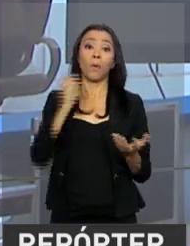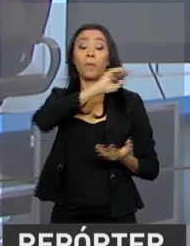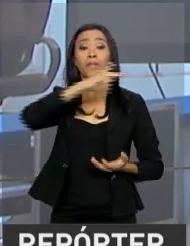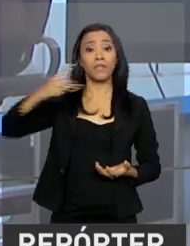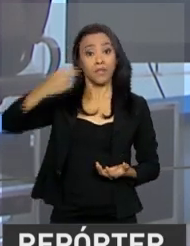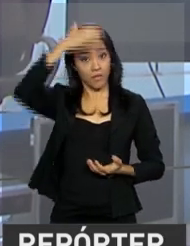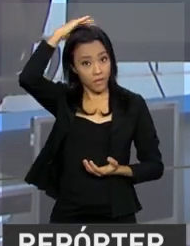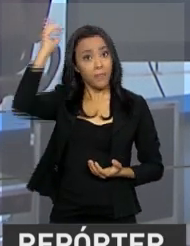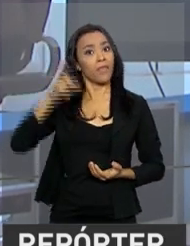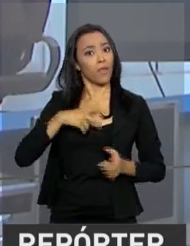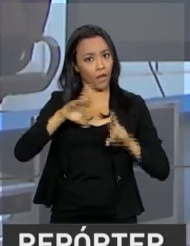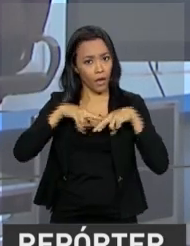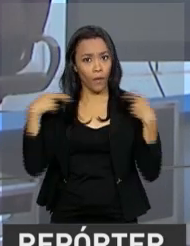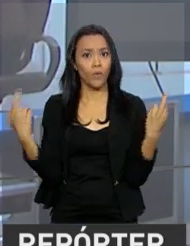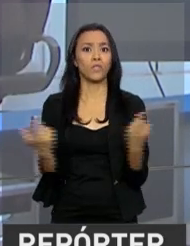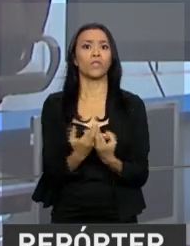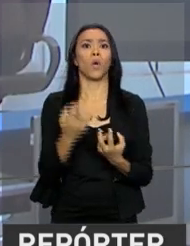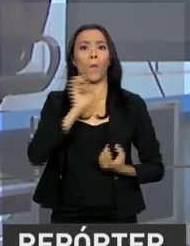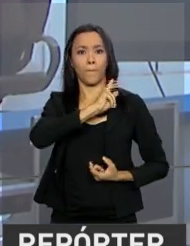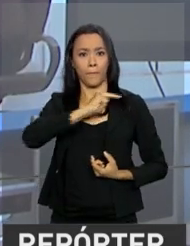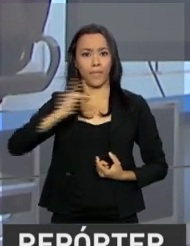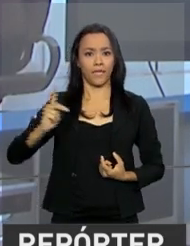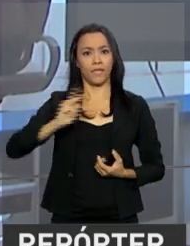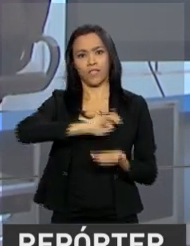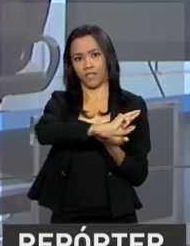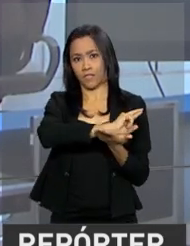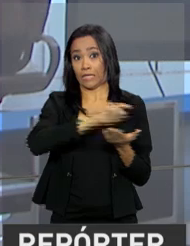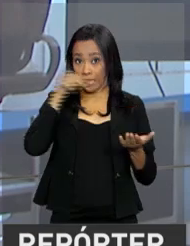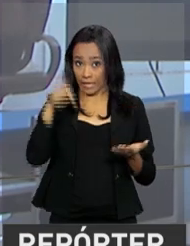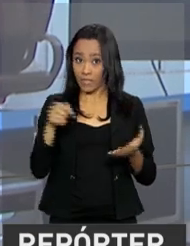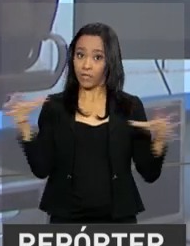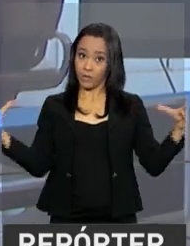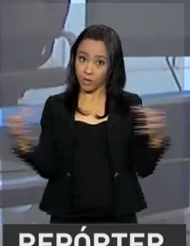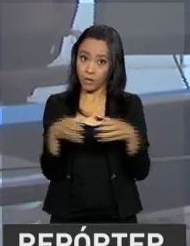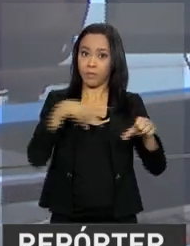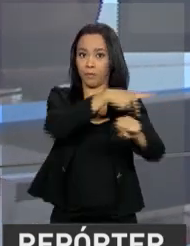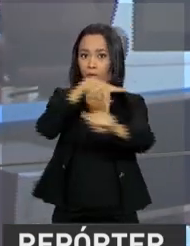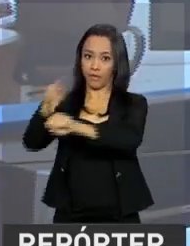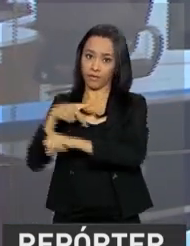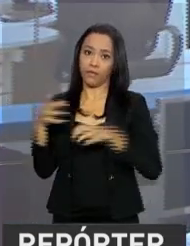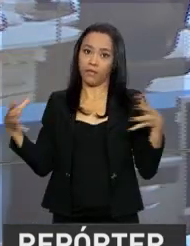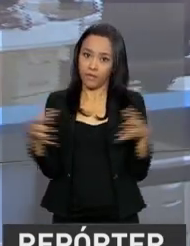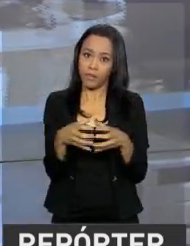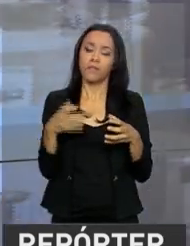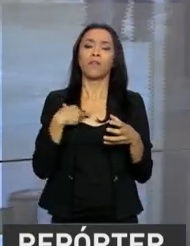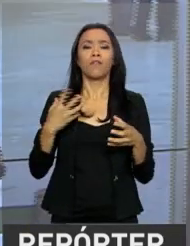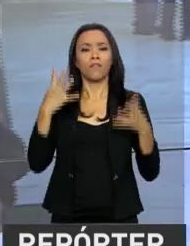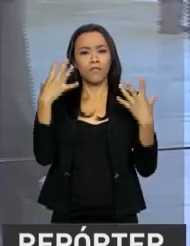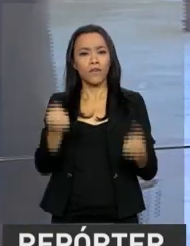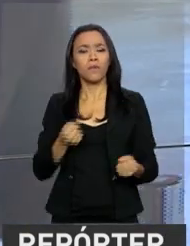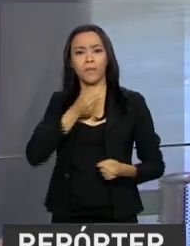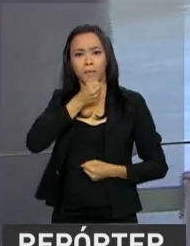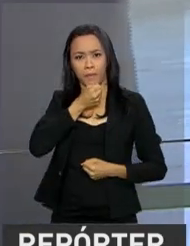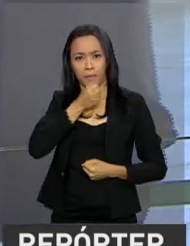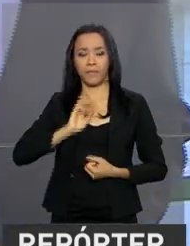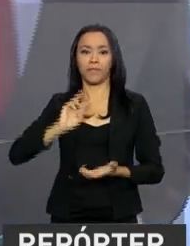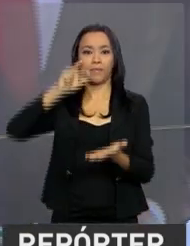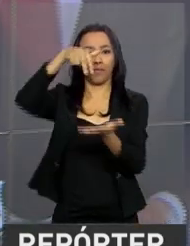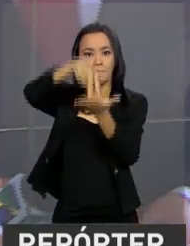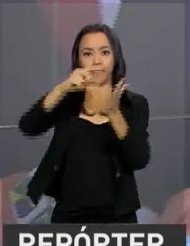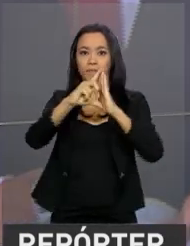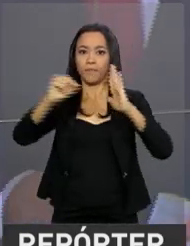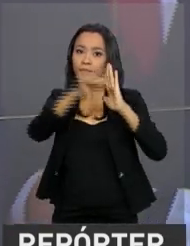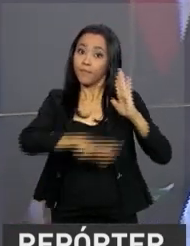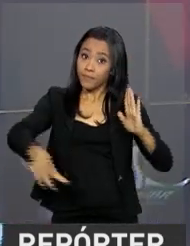com os presidentes dos países do grupo. Vamos então conversar com o repórter João Pedro Neto, que está no Palácio Planalto e tem as informações para a